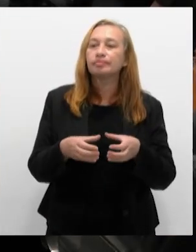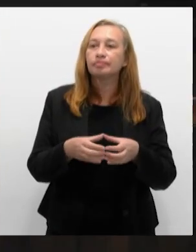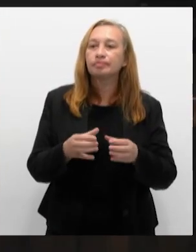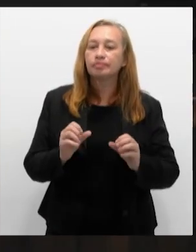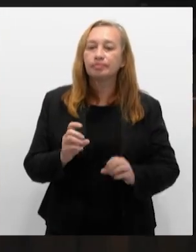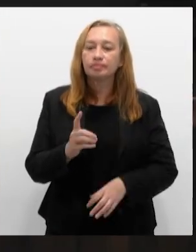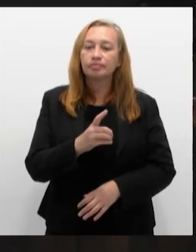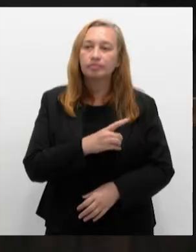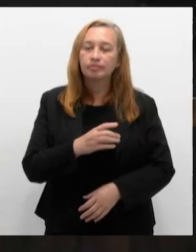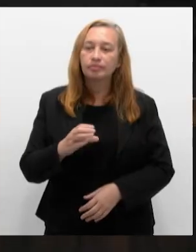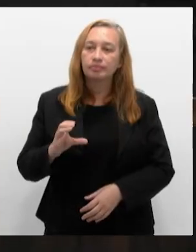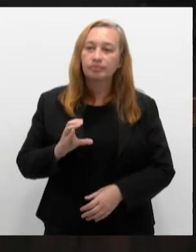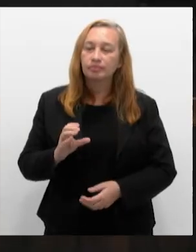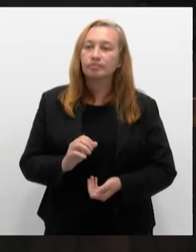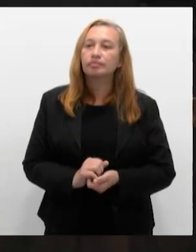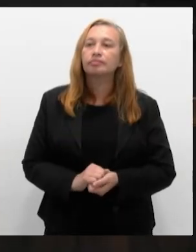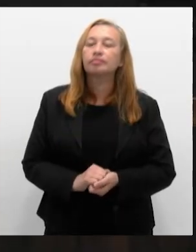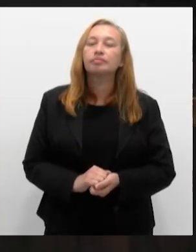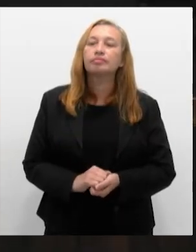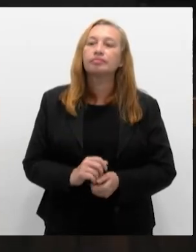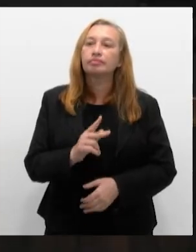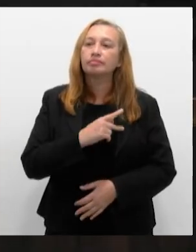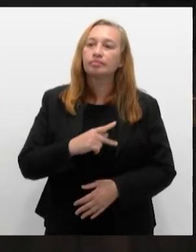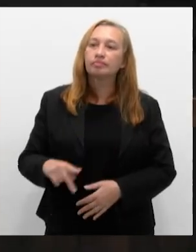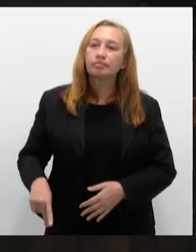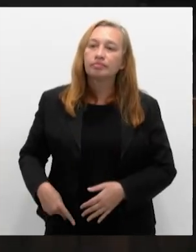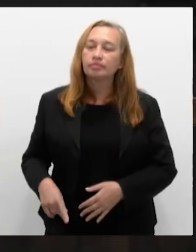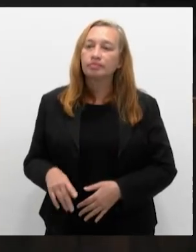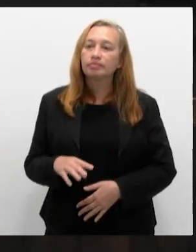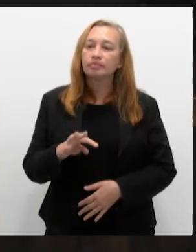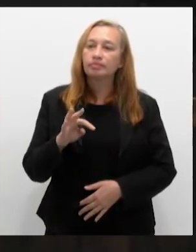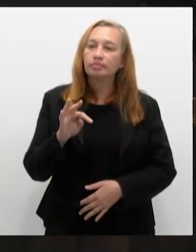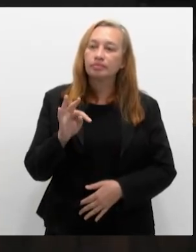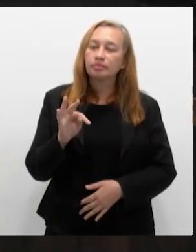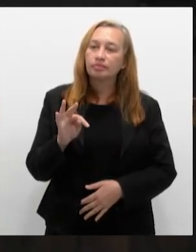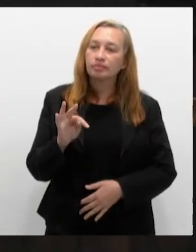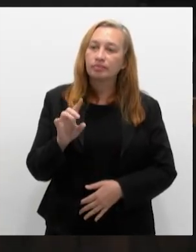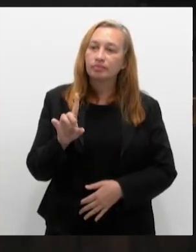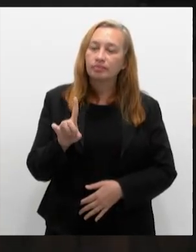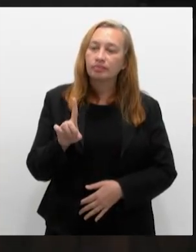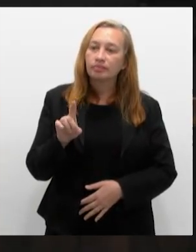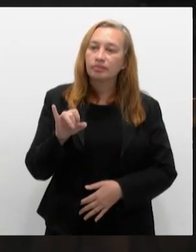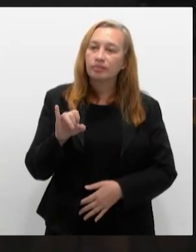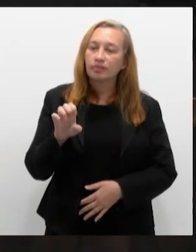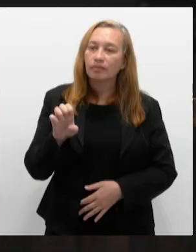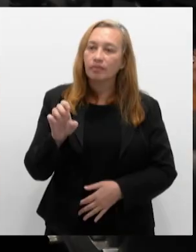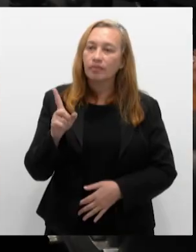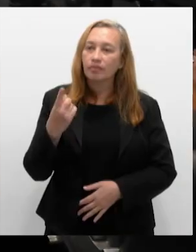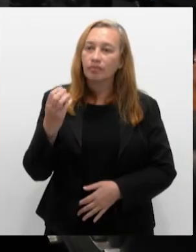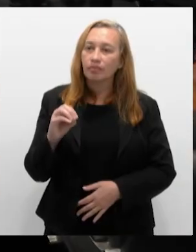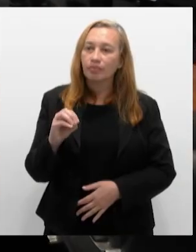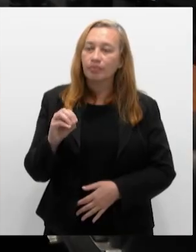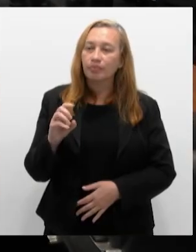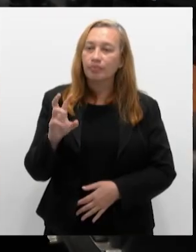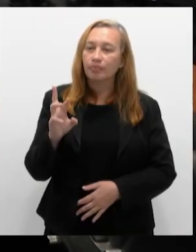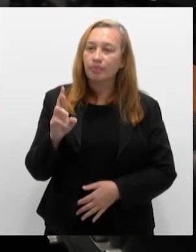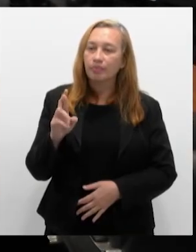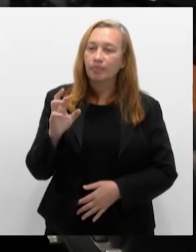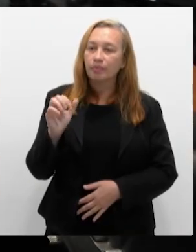Defesa Civil, nosso presidente Tiago Raimundo, vulgo TH Joias, por favor.